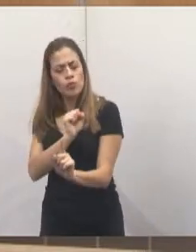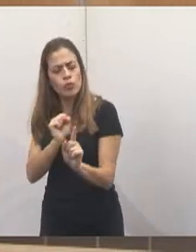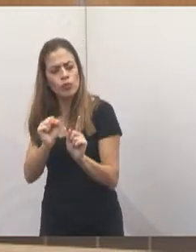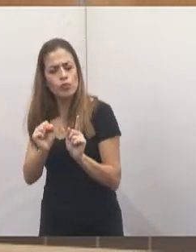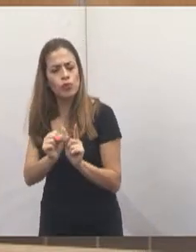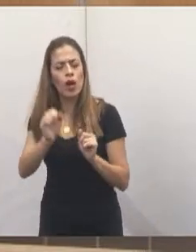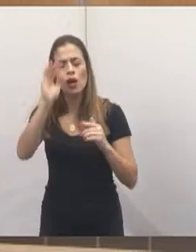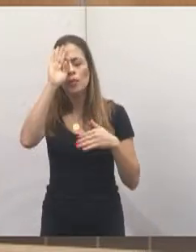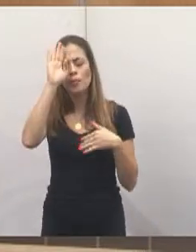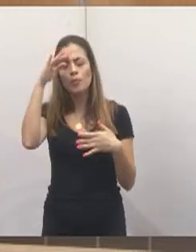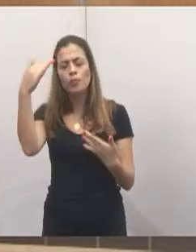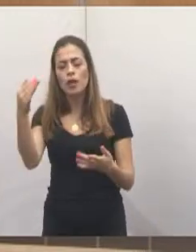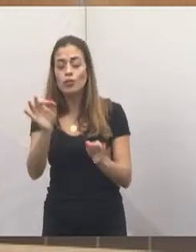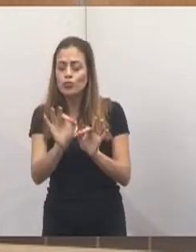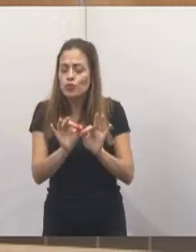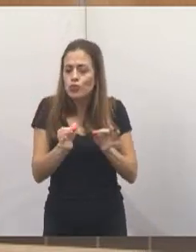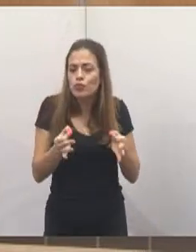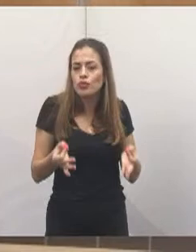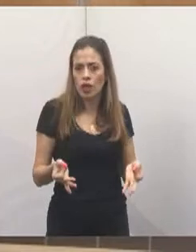singela homenagem.